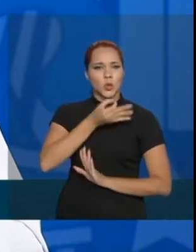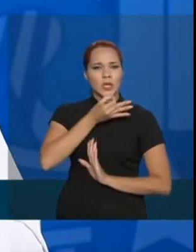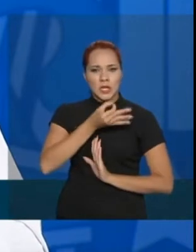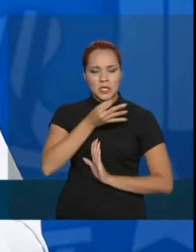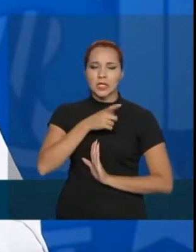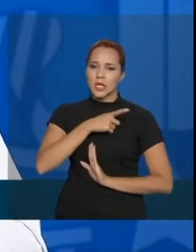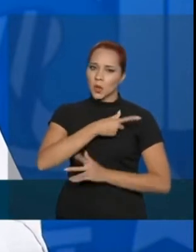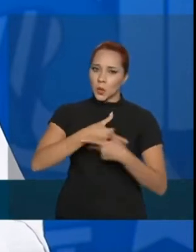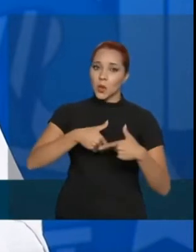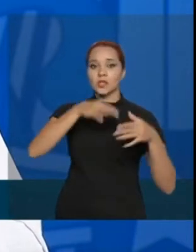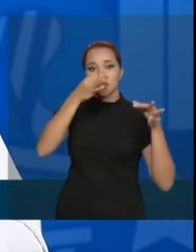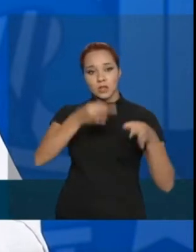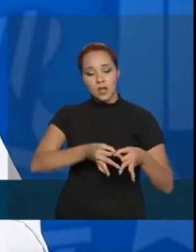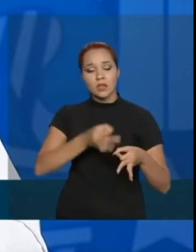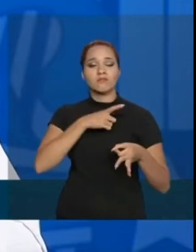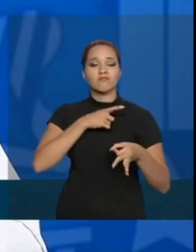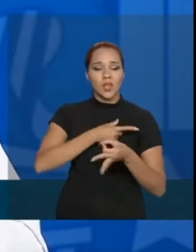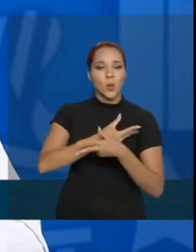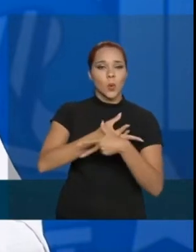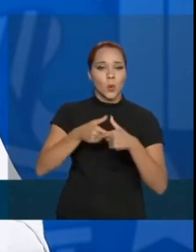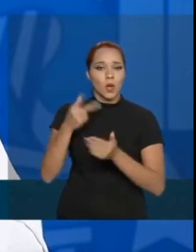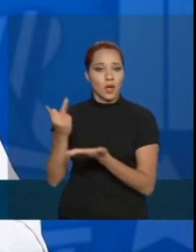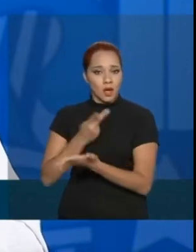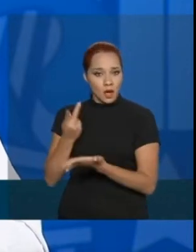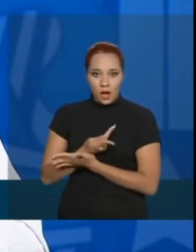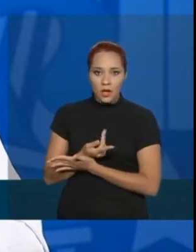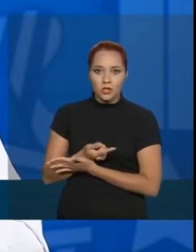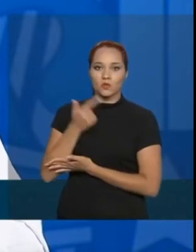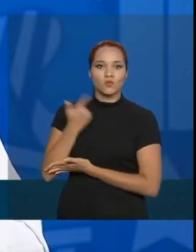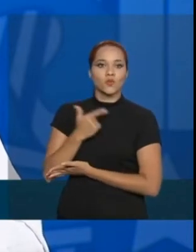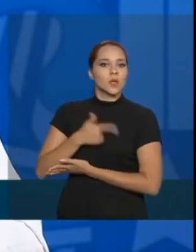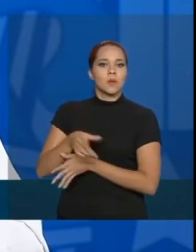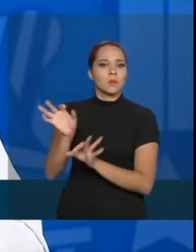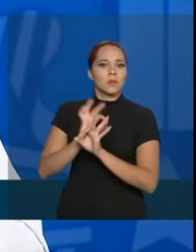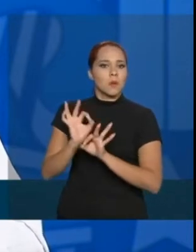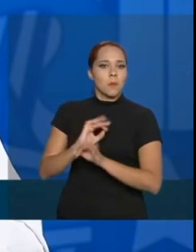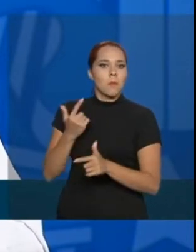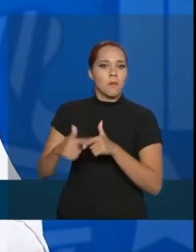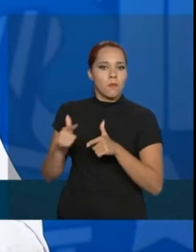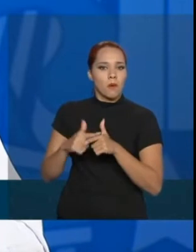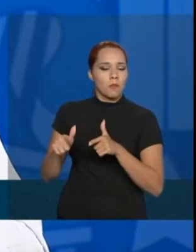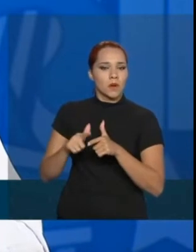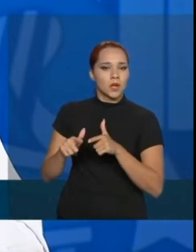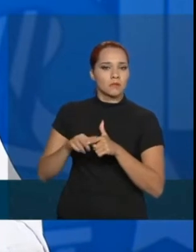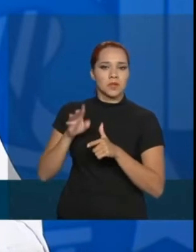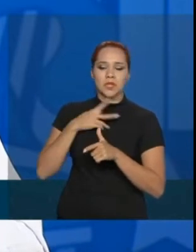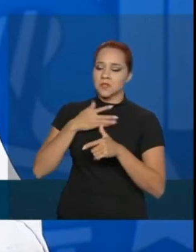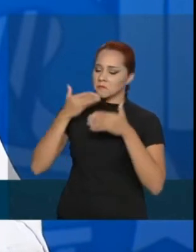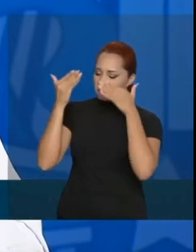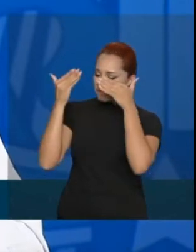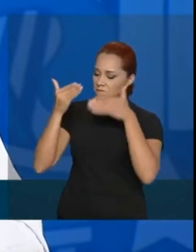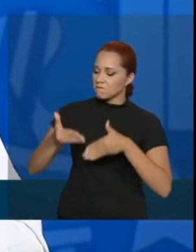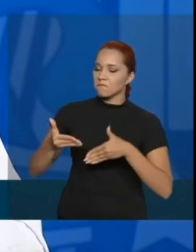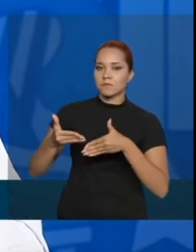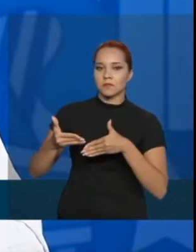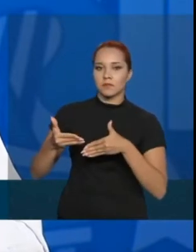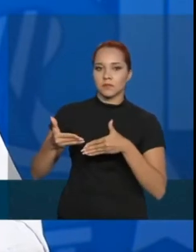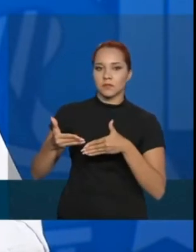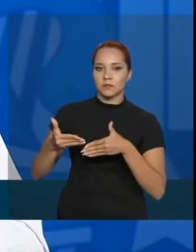coisas certas, tem coisas erradas. Não temos nenhum problema em encará-las no espelho.